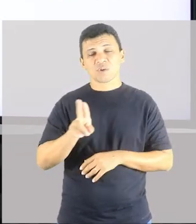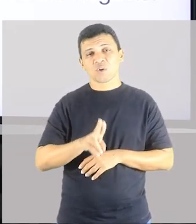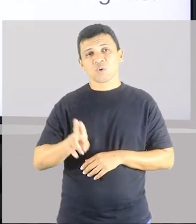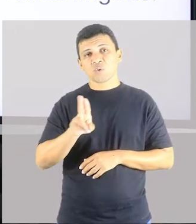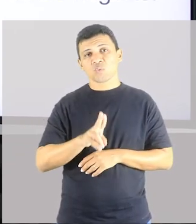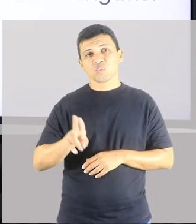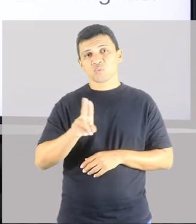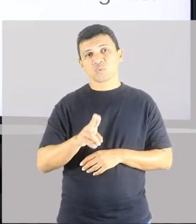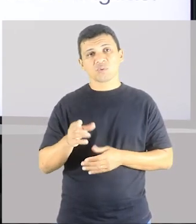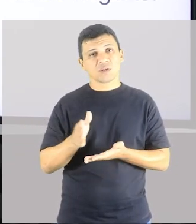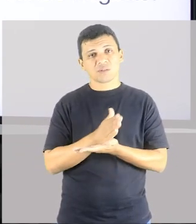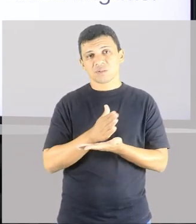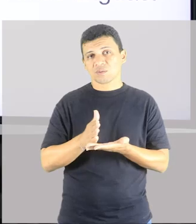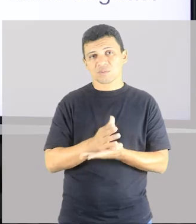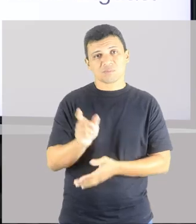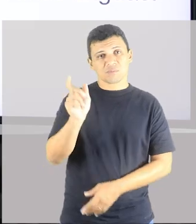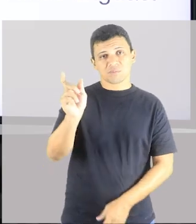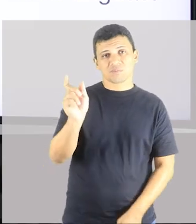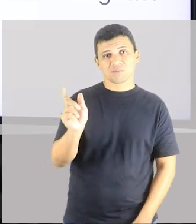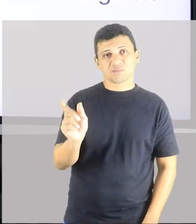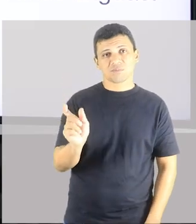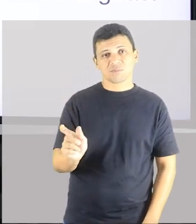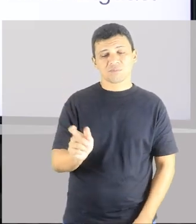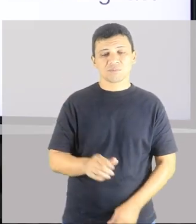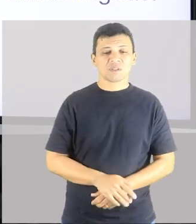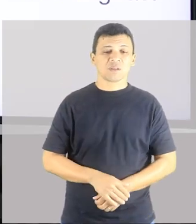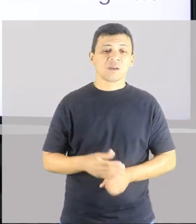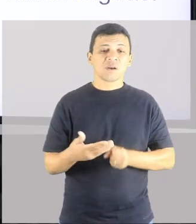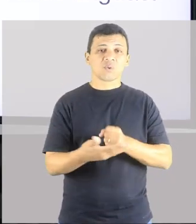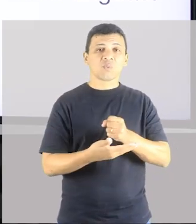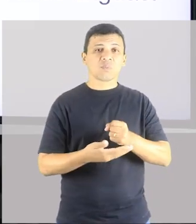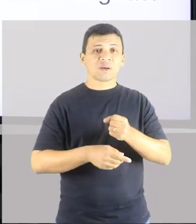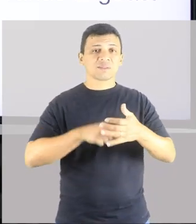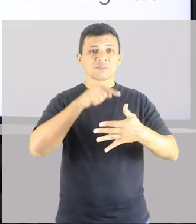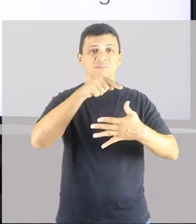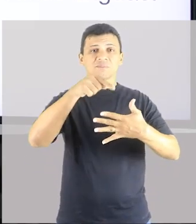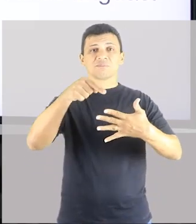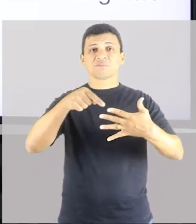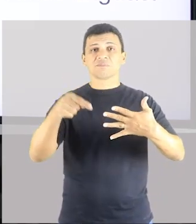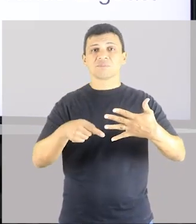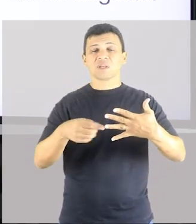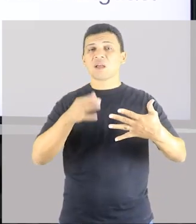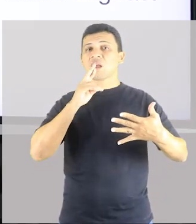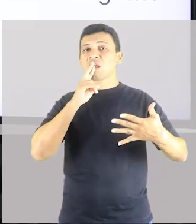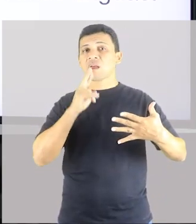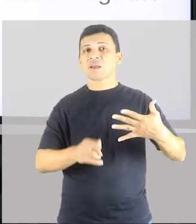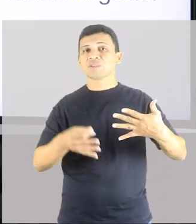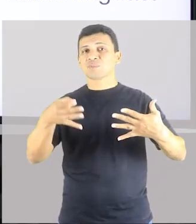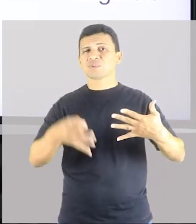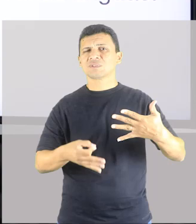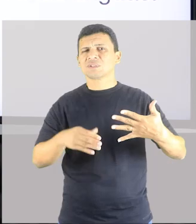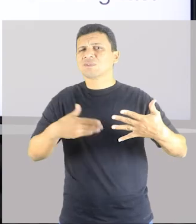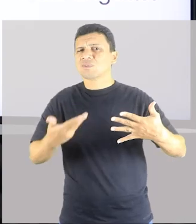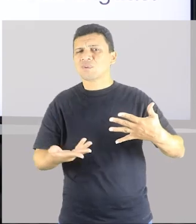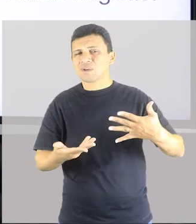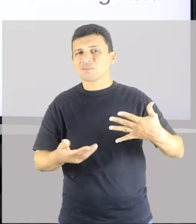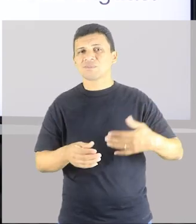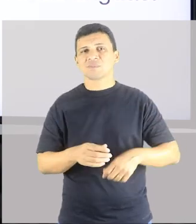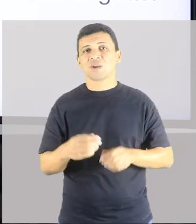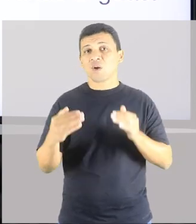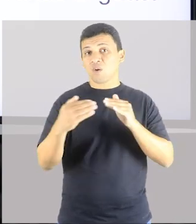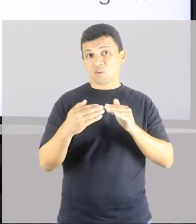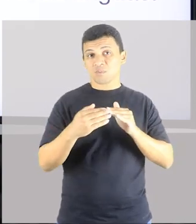de determinadas palavras. Então, com base nas alternativas que nós temos, qual seria a resposta mais adequada? De acordo